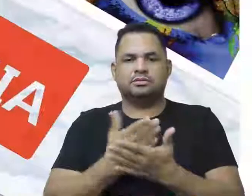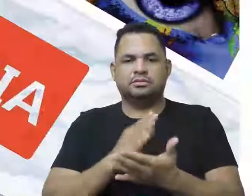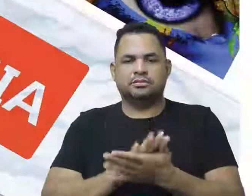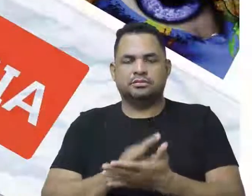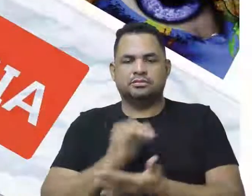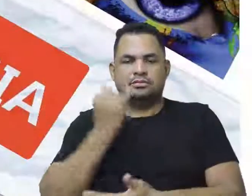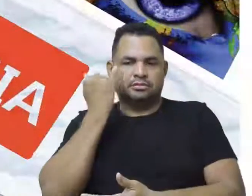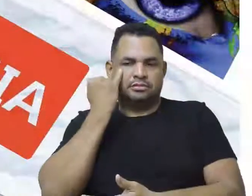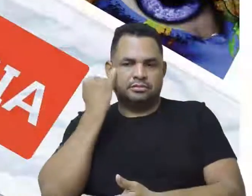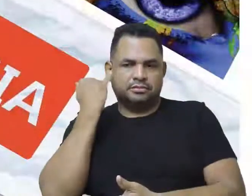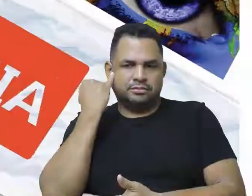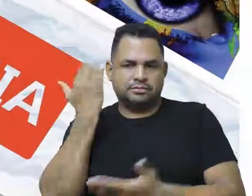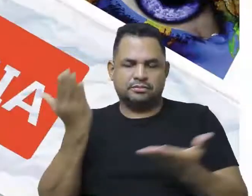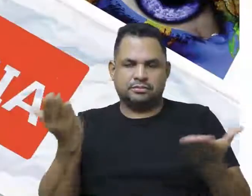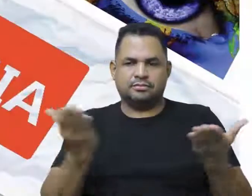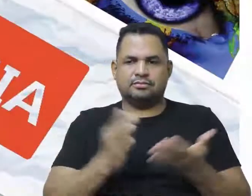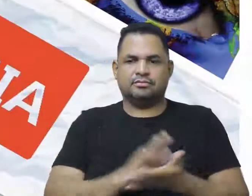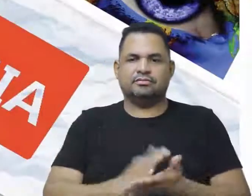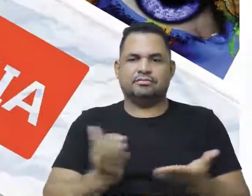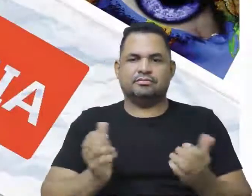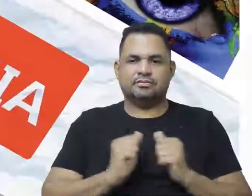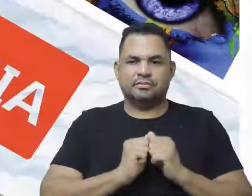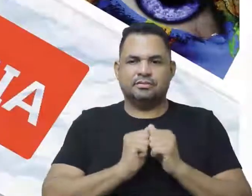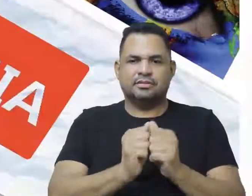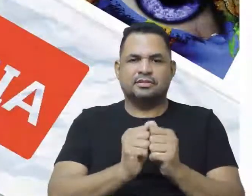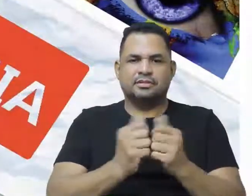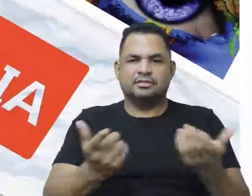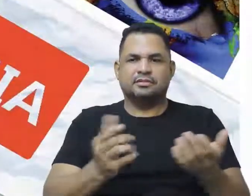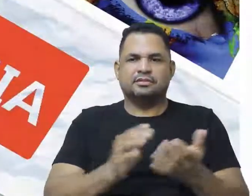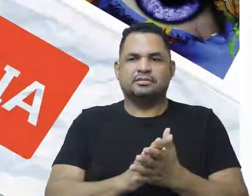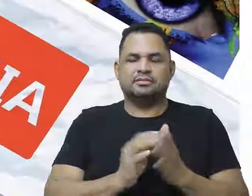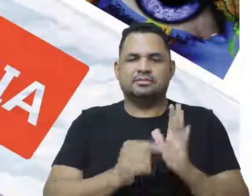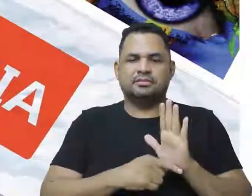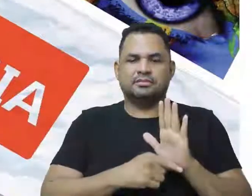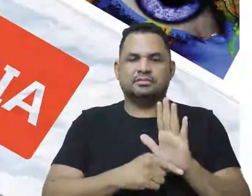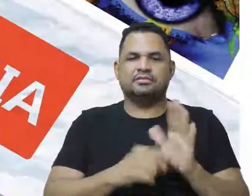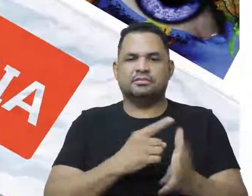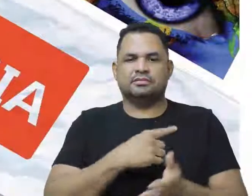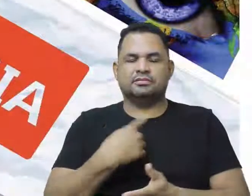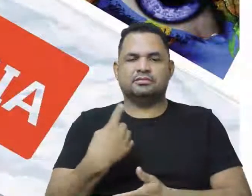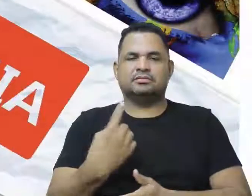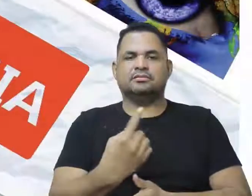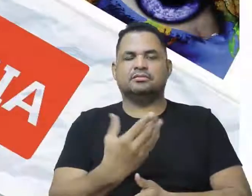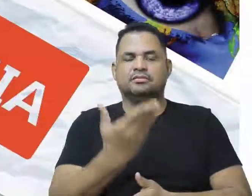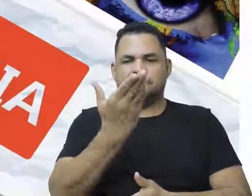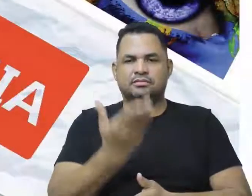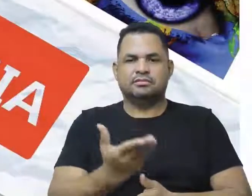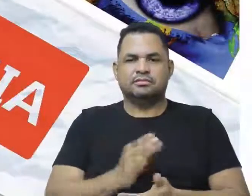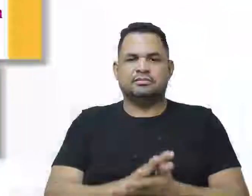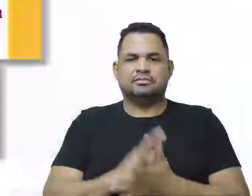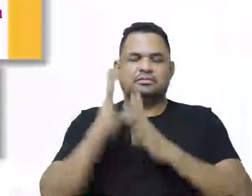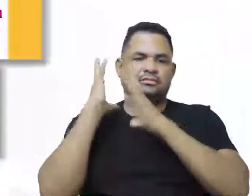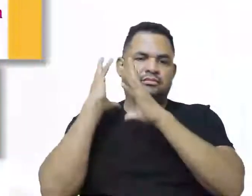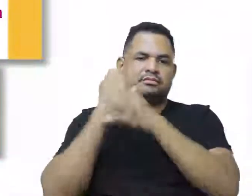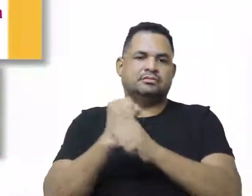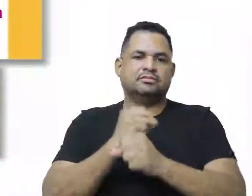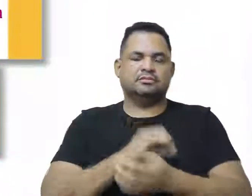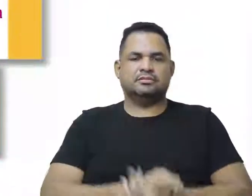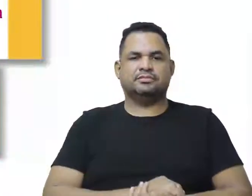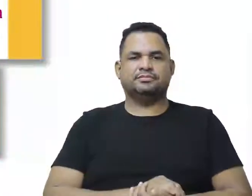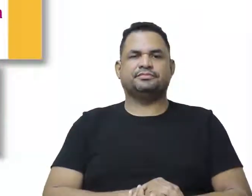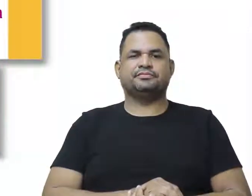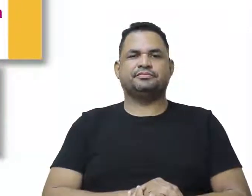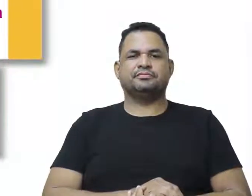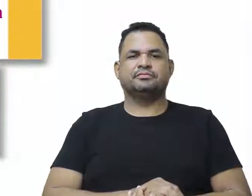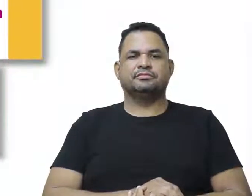o meu né é que está acompanhando que tá colaborando aqui com a gente hoje né na nossa revisão geral tá